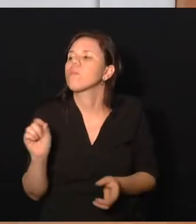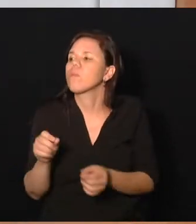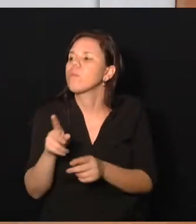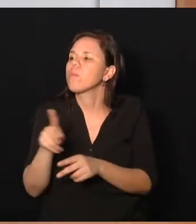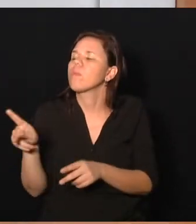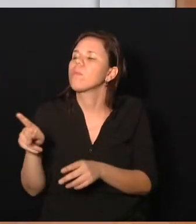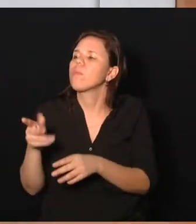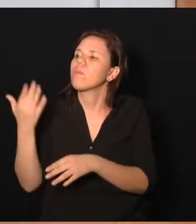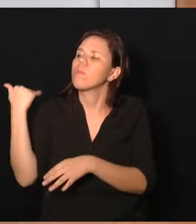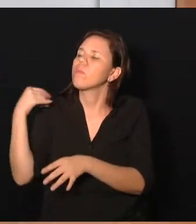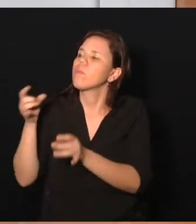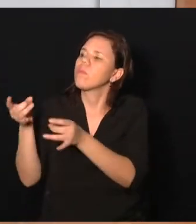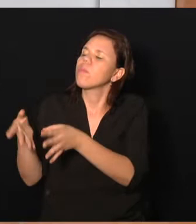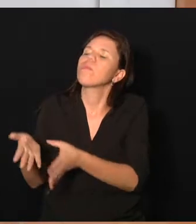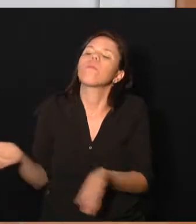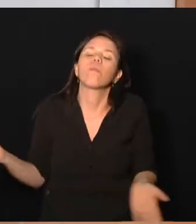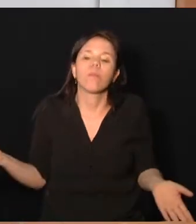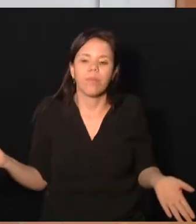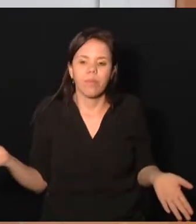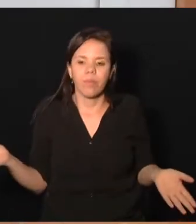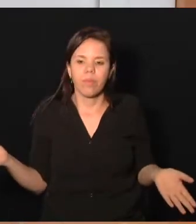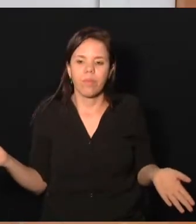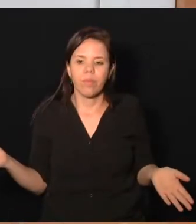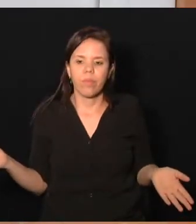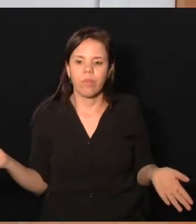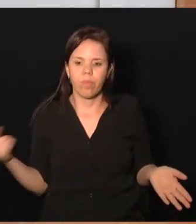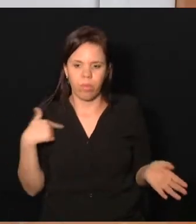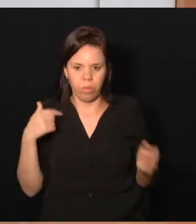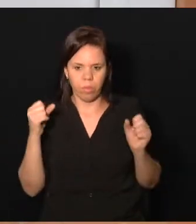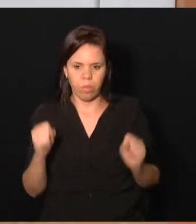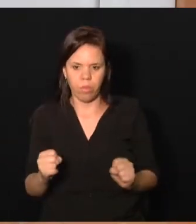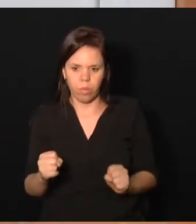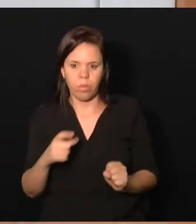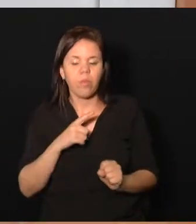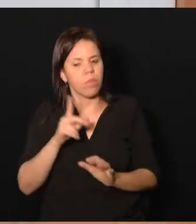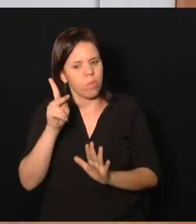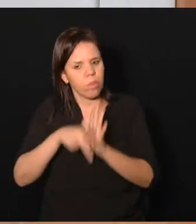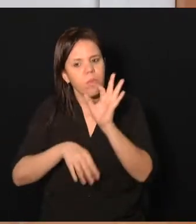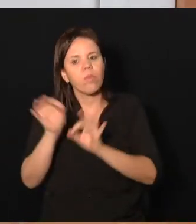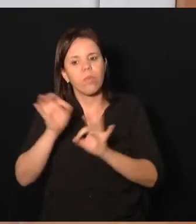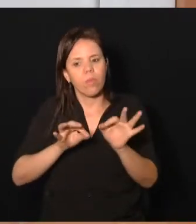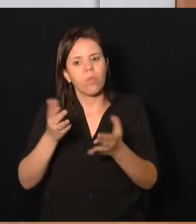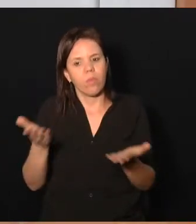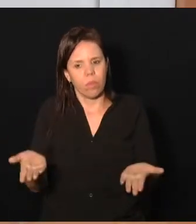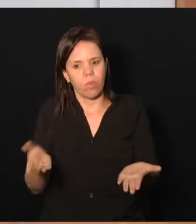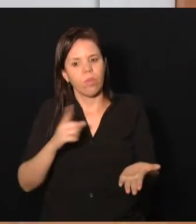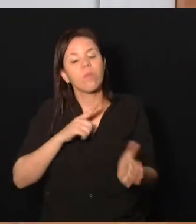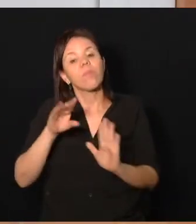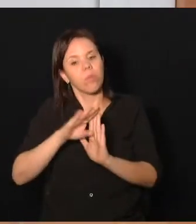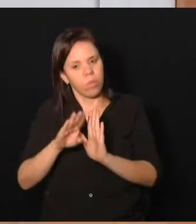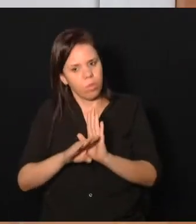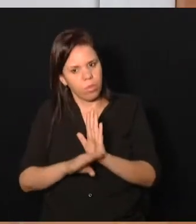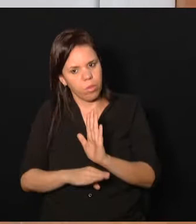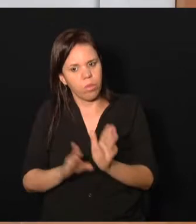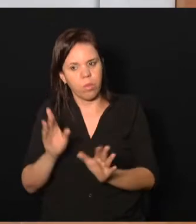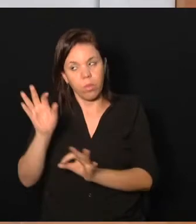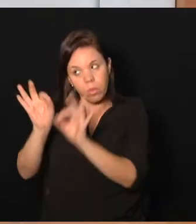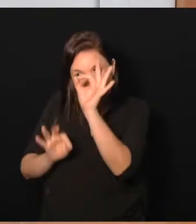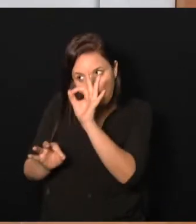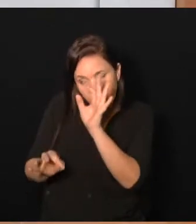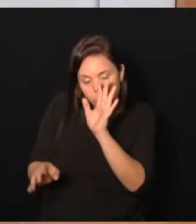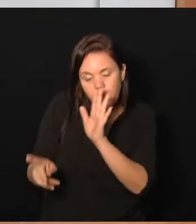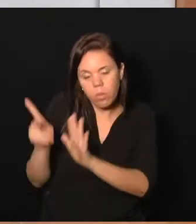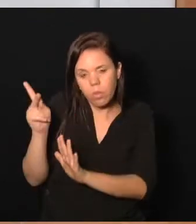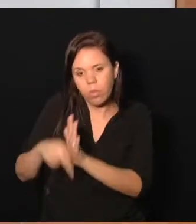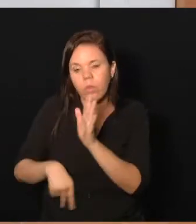presidente saiu. Eu falei, eu posso, tem um projeto para isso. Um programa, na verdade, porque projeto é pontual.